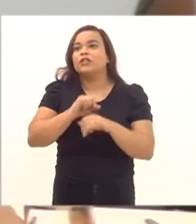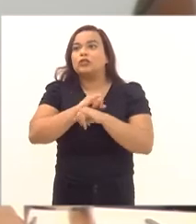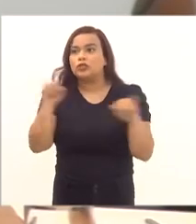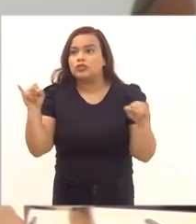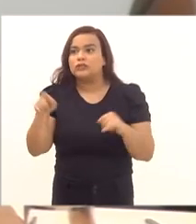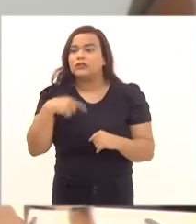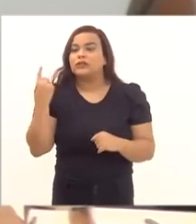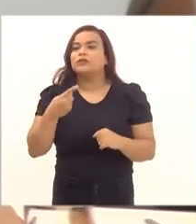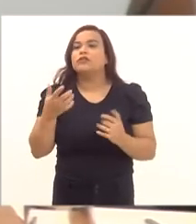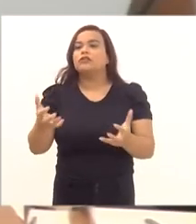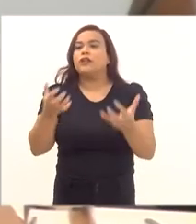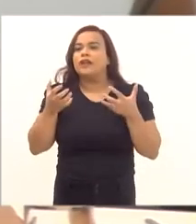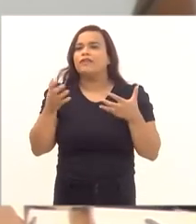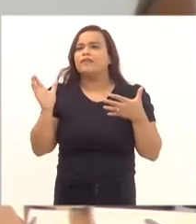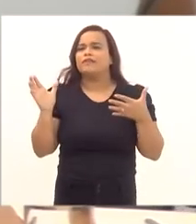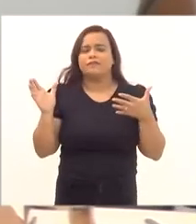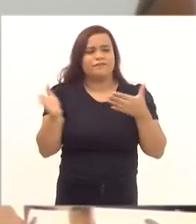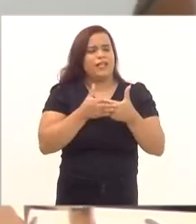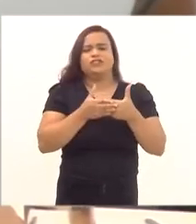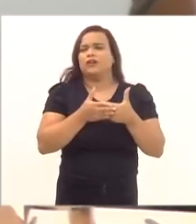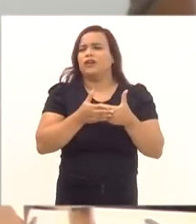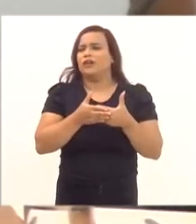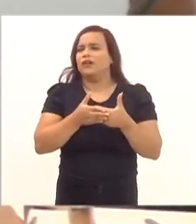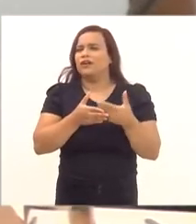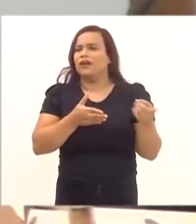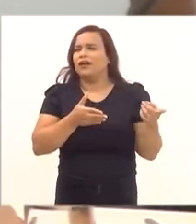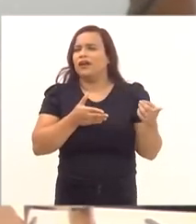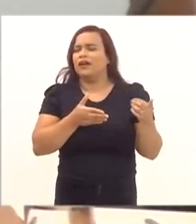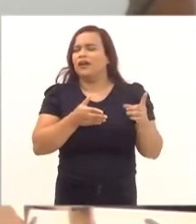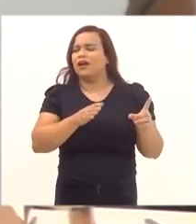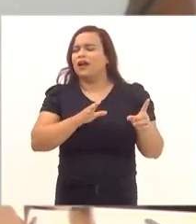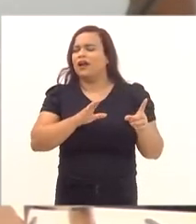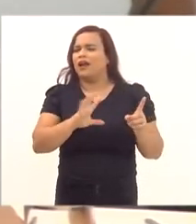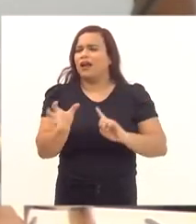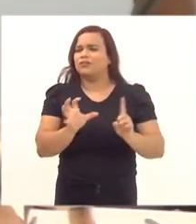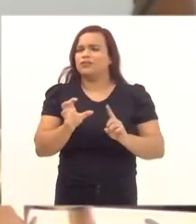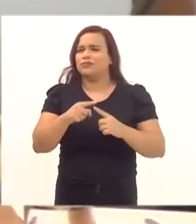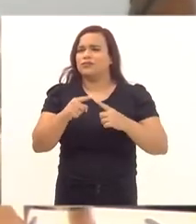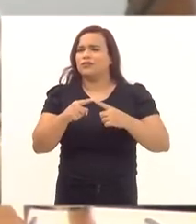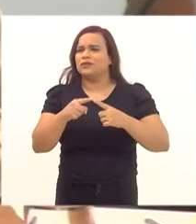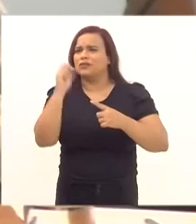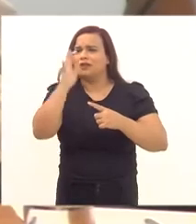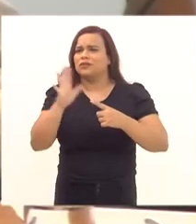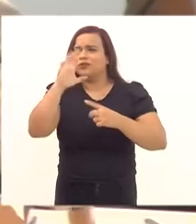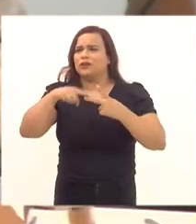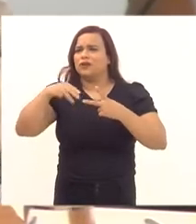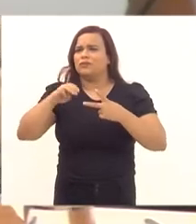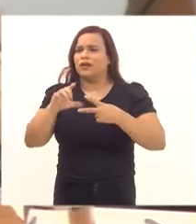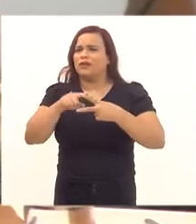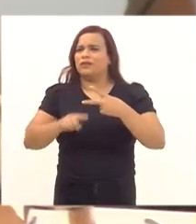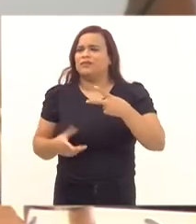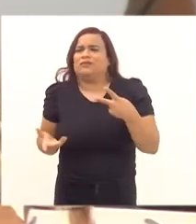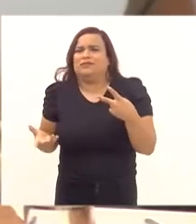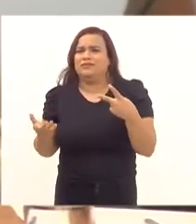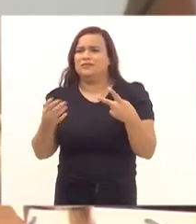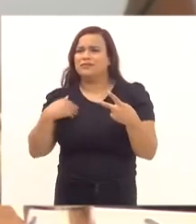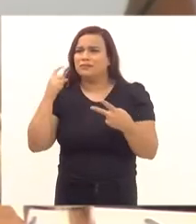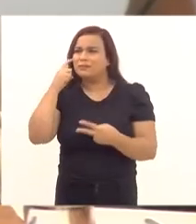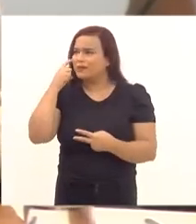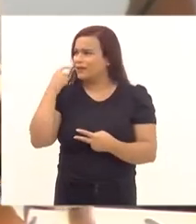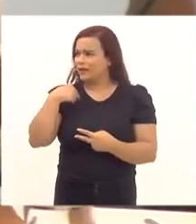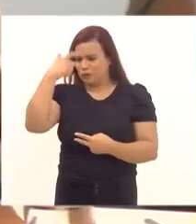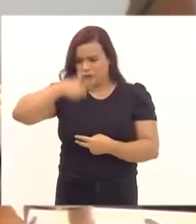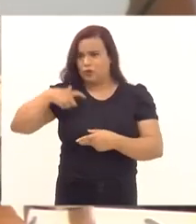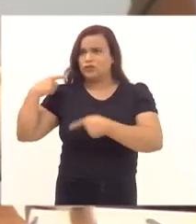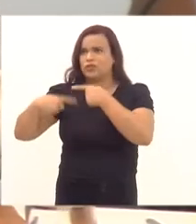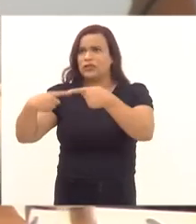as cargas nacional e Mac eu não é um negócio assim pressionar eu sou da geração da Rádio